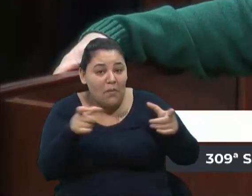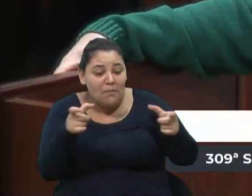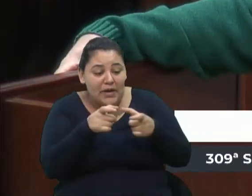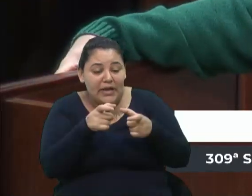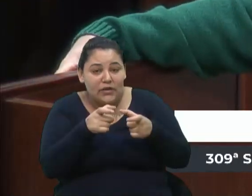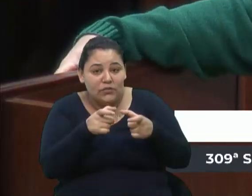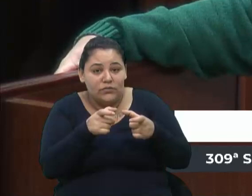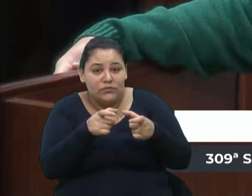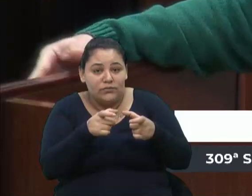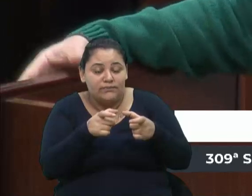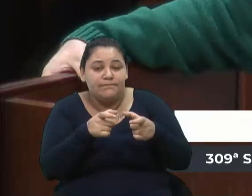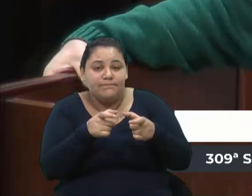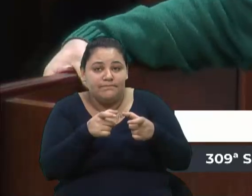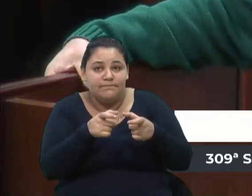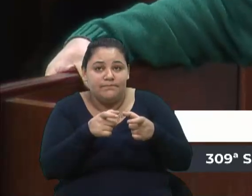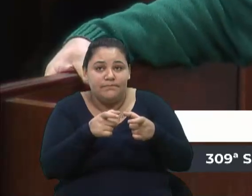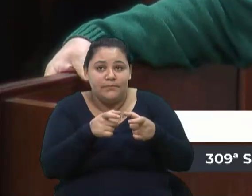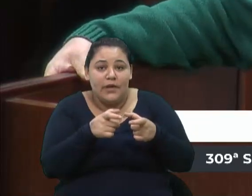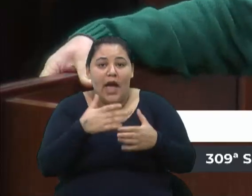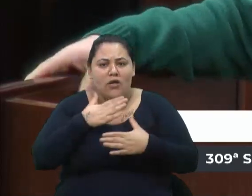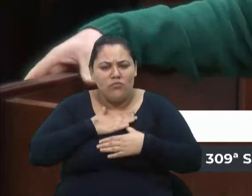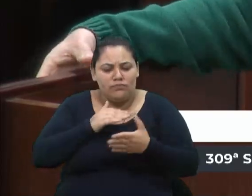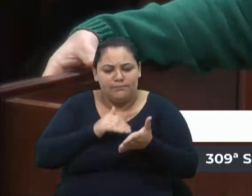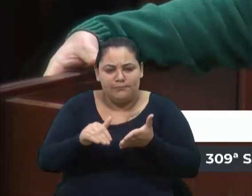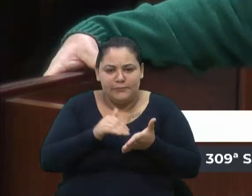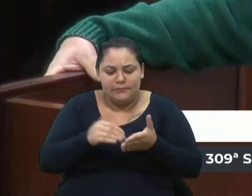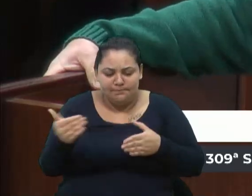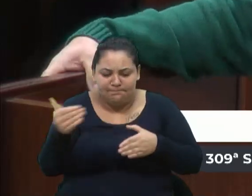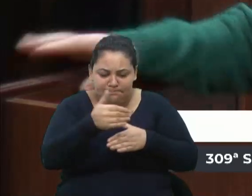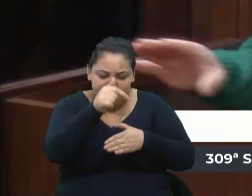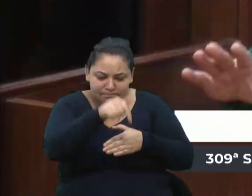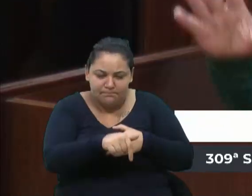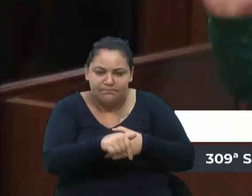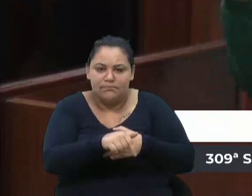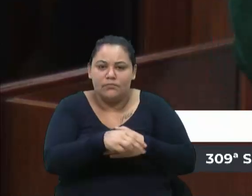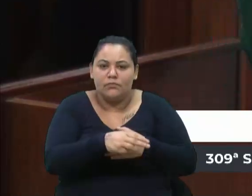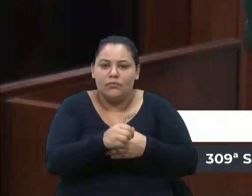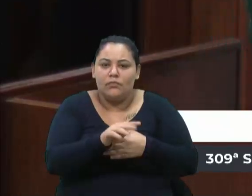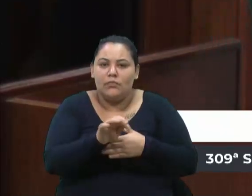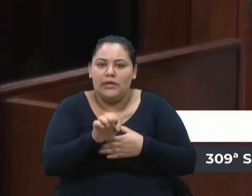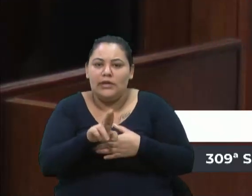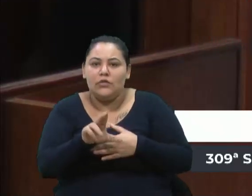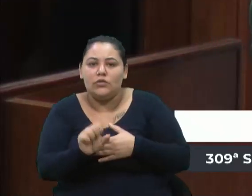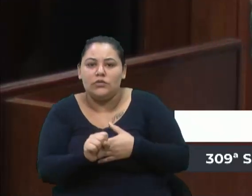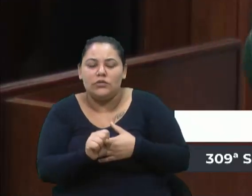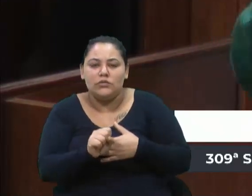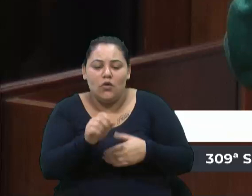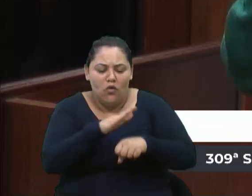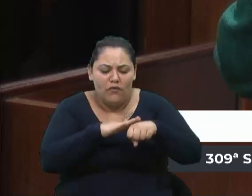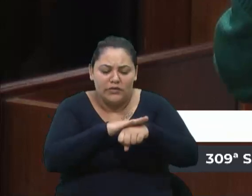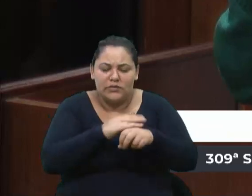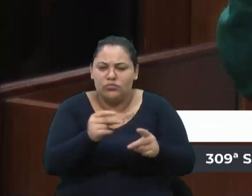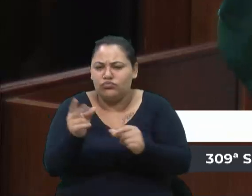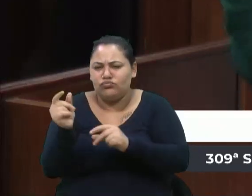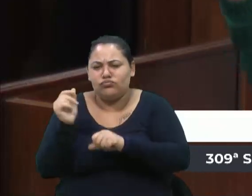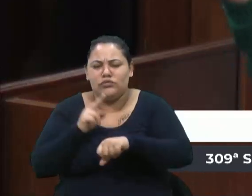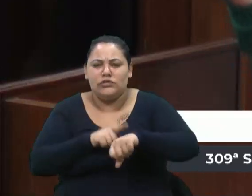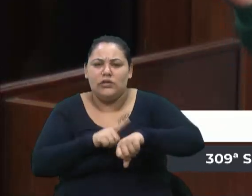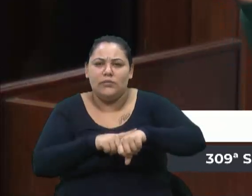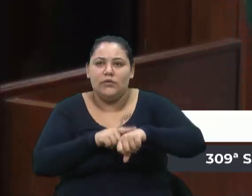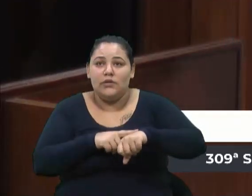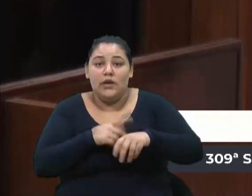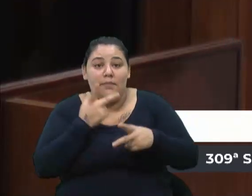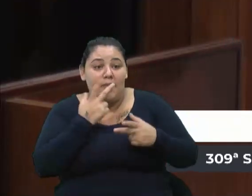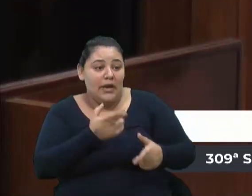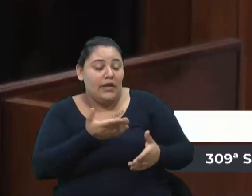o estacionamento e aí o Mateus veio no meu gabinete nós conversamos por muito tempo e parece que vereadora a senhora me perguntou ontem que qualquer